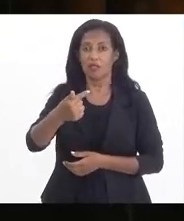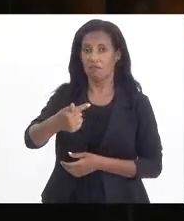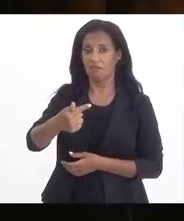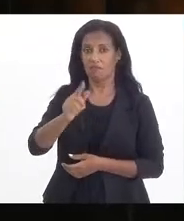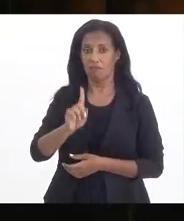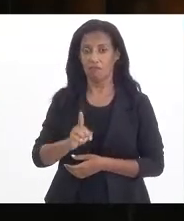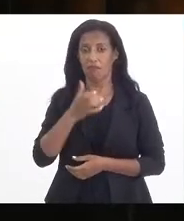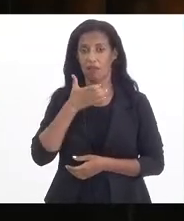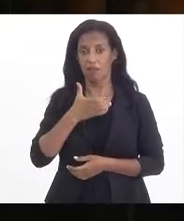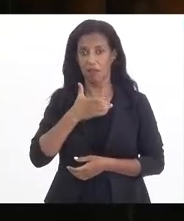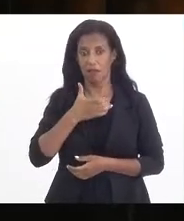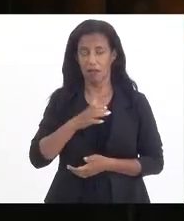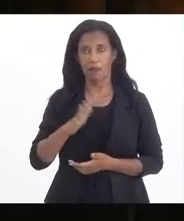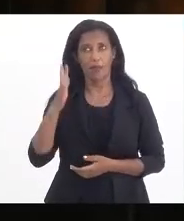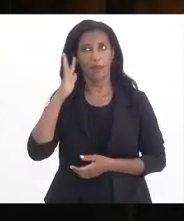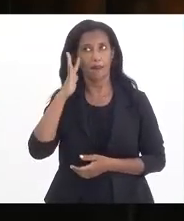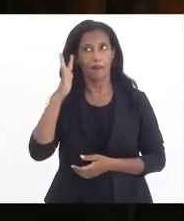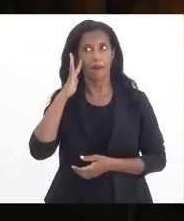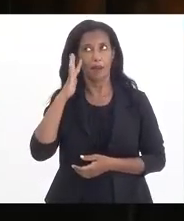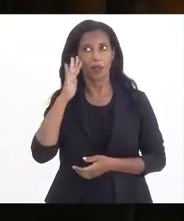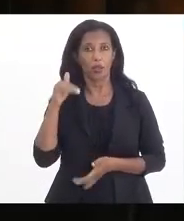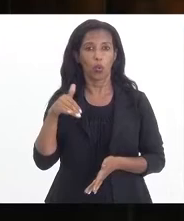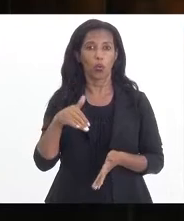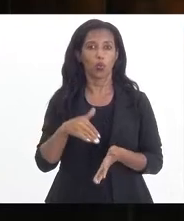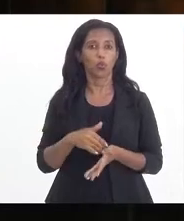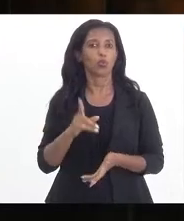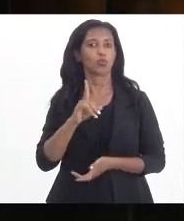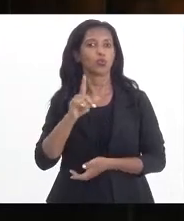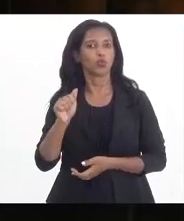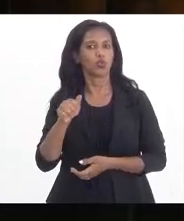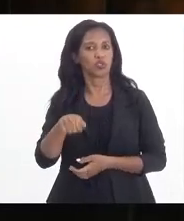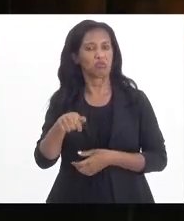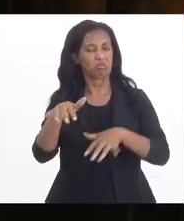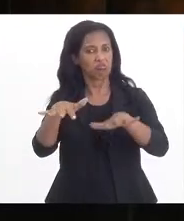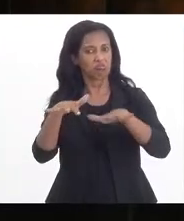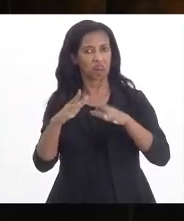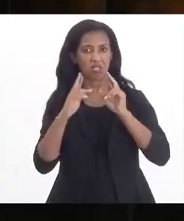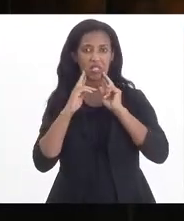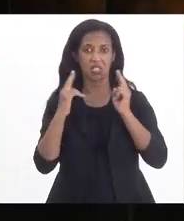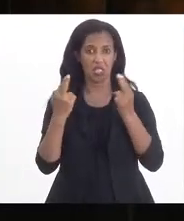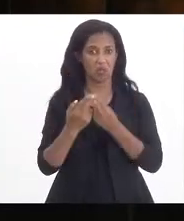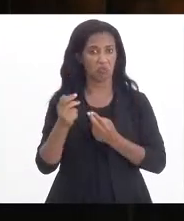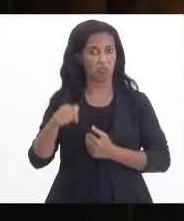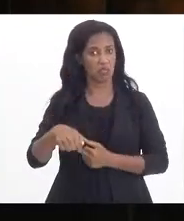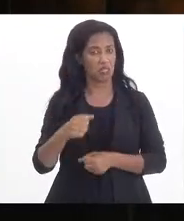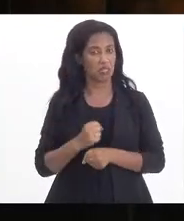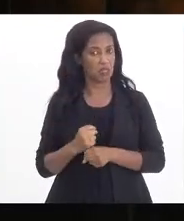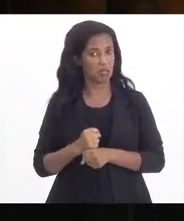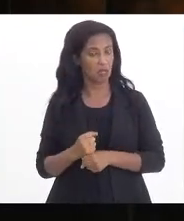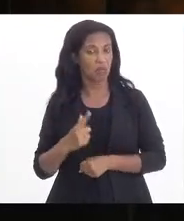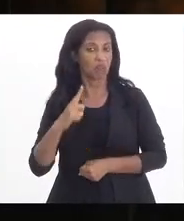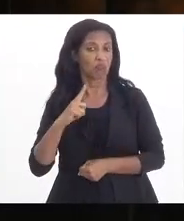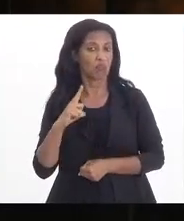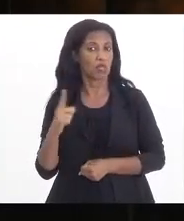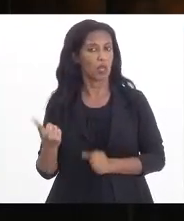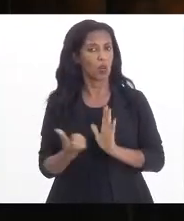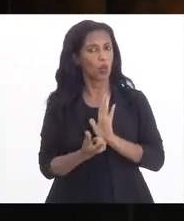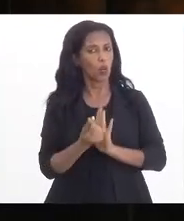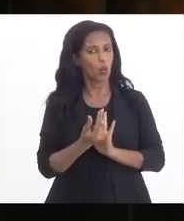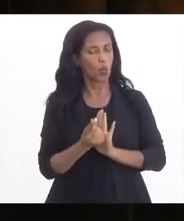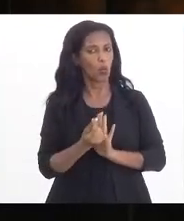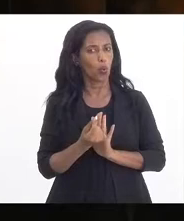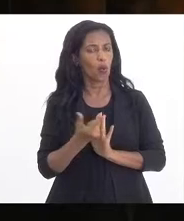dezembro, que imagino que seja um dos últimos dias que a Assembleia vai se reunir esse ano, tenhamos o orçamento